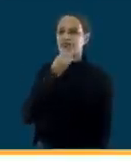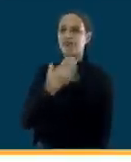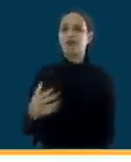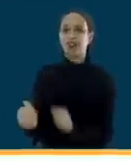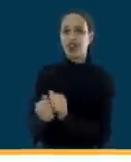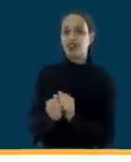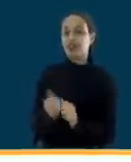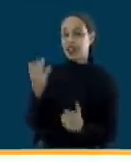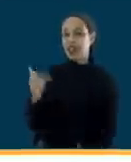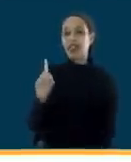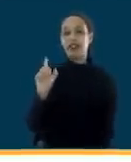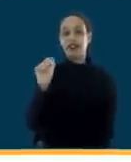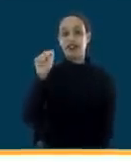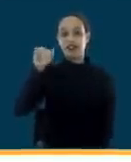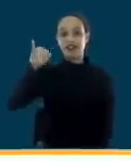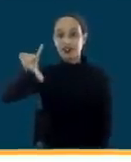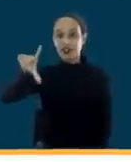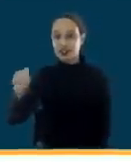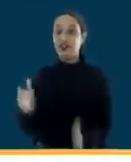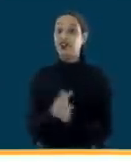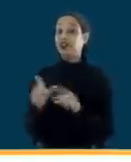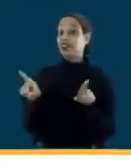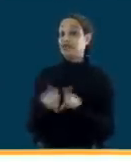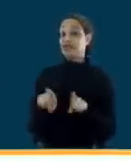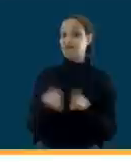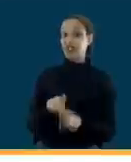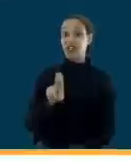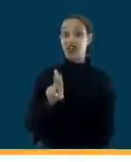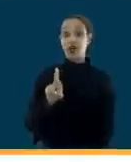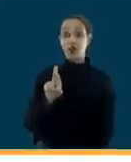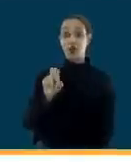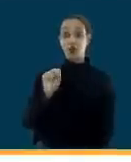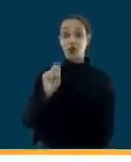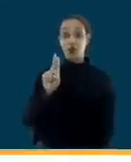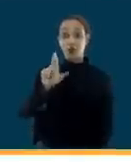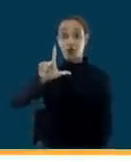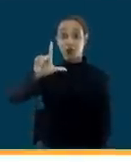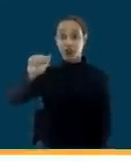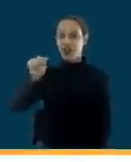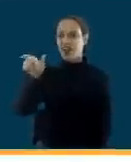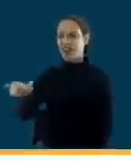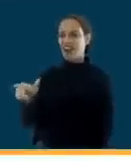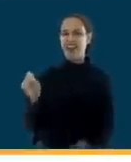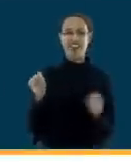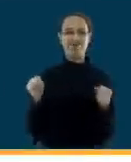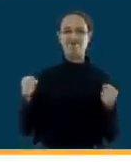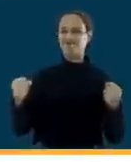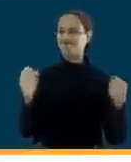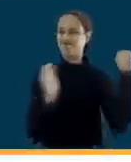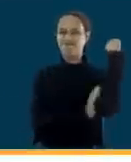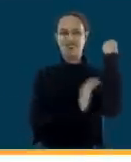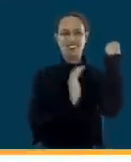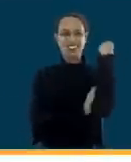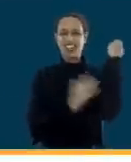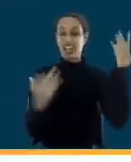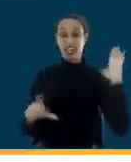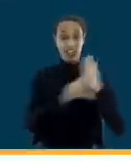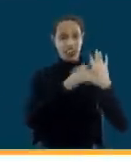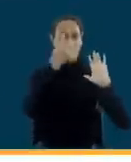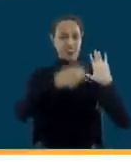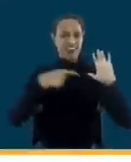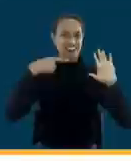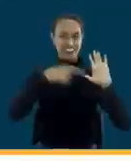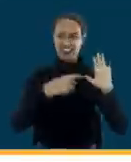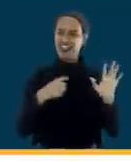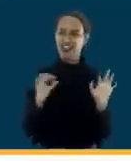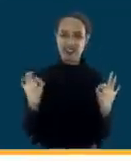Nós vamos ter a Úrsula Vidal, que é também uma guerreira aí da Lei Aldir Blanc, de todo esse processo de construção. Ela é